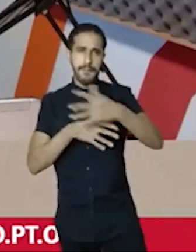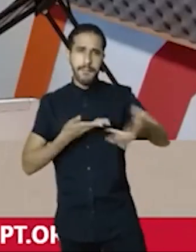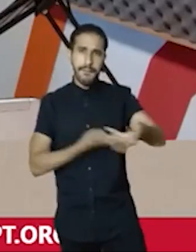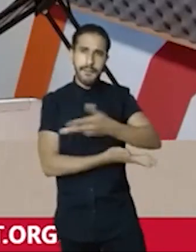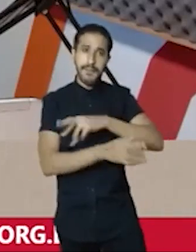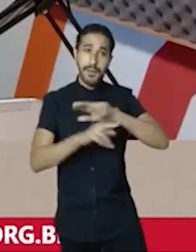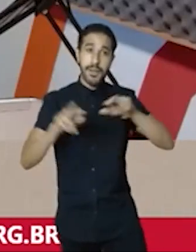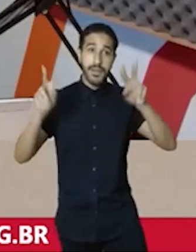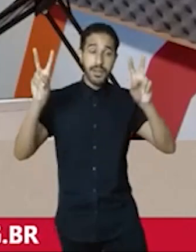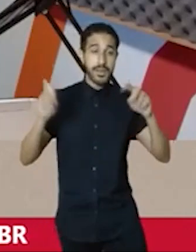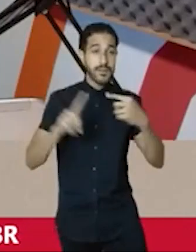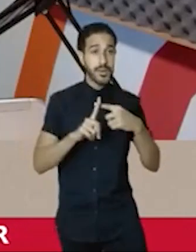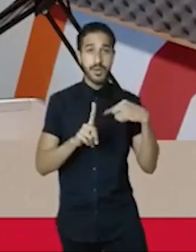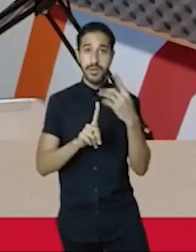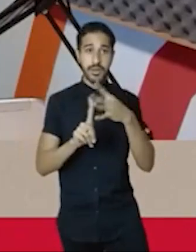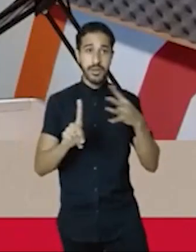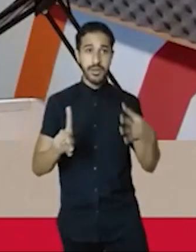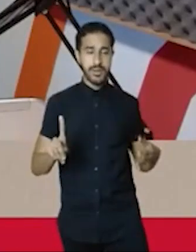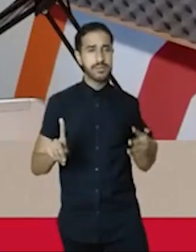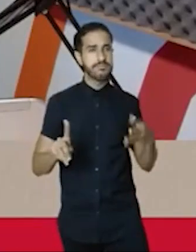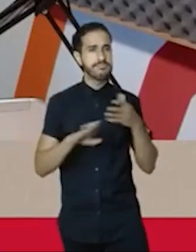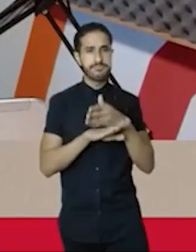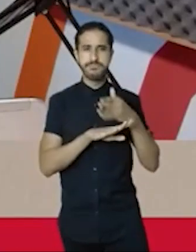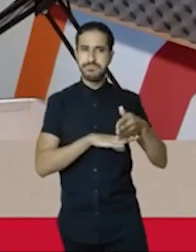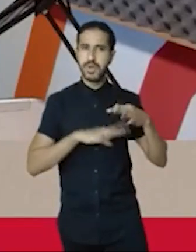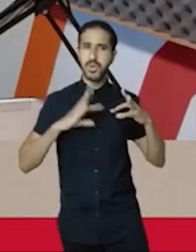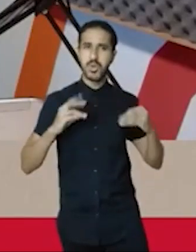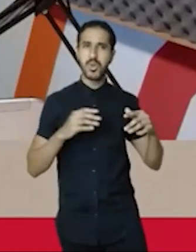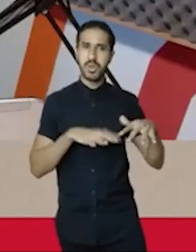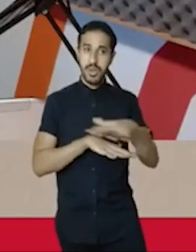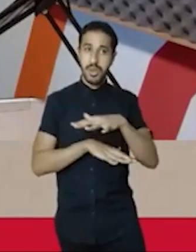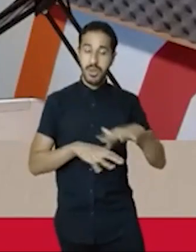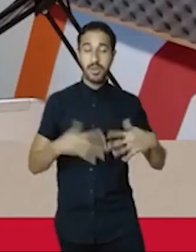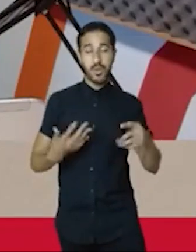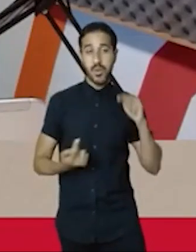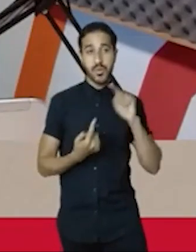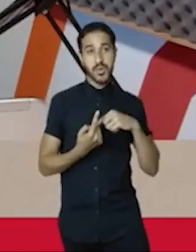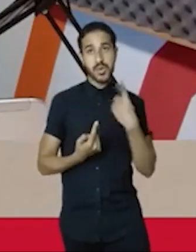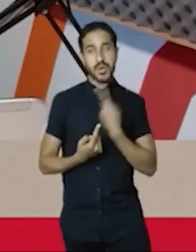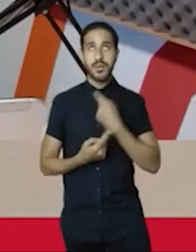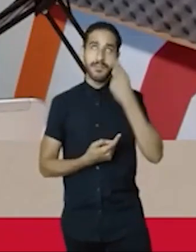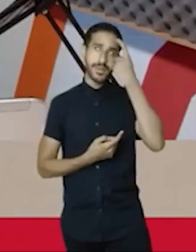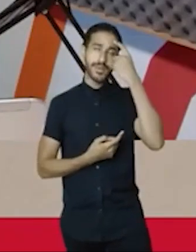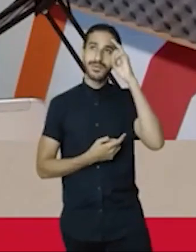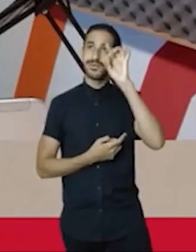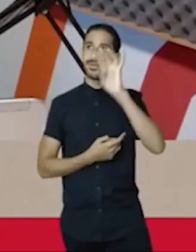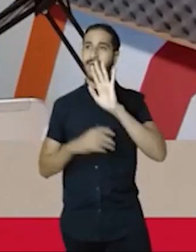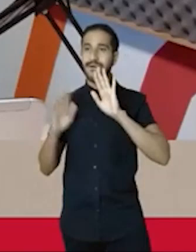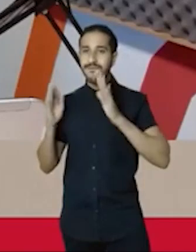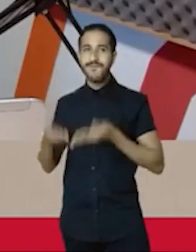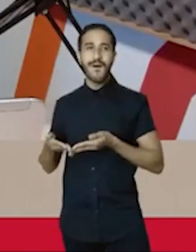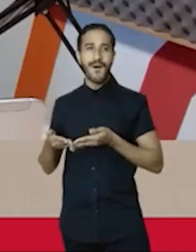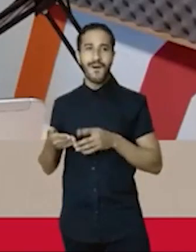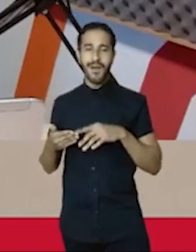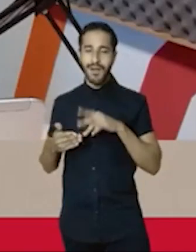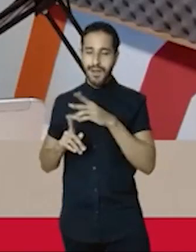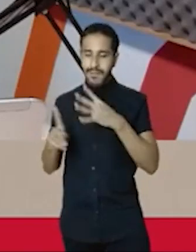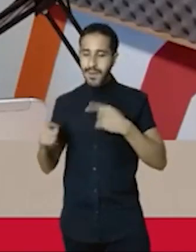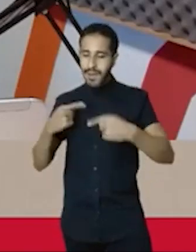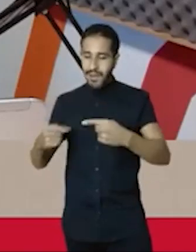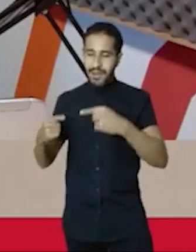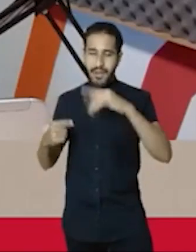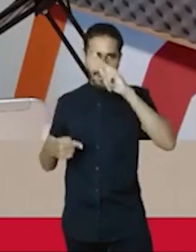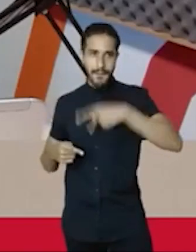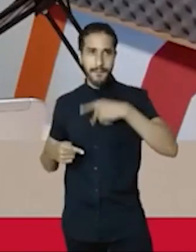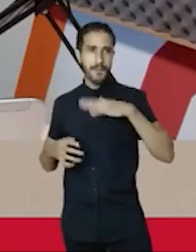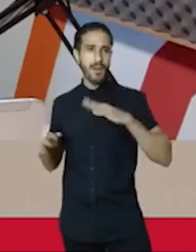então, porque nós somos LGBTs que estamos em todos os espaços, né? Então, para que a gente não ache que só tem que haver uma caixinha onde nós temos que